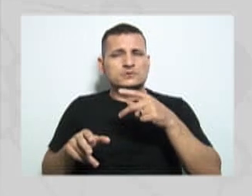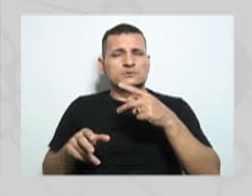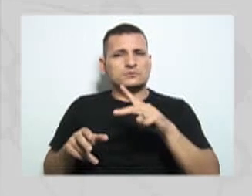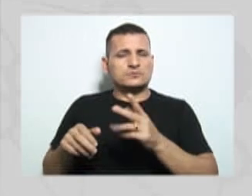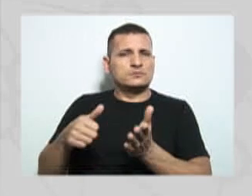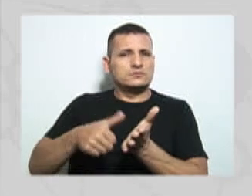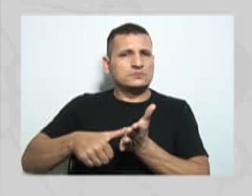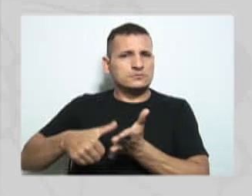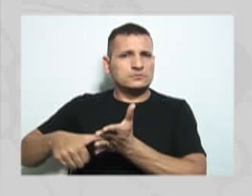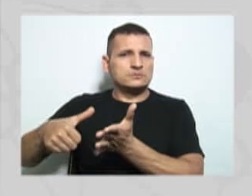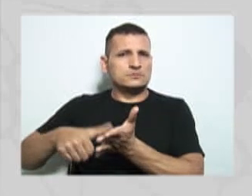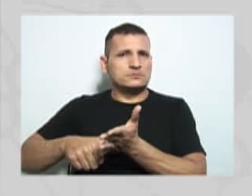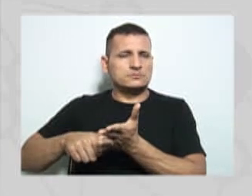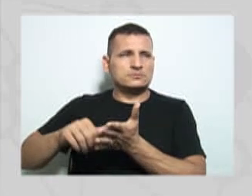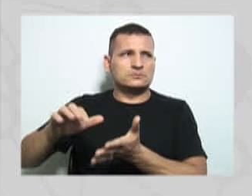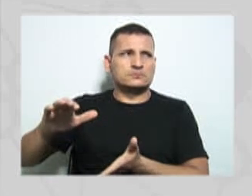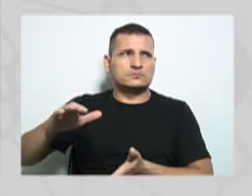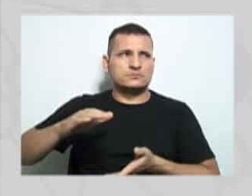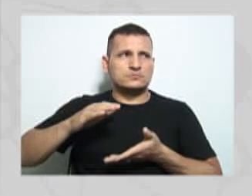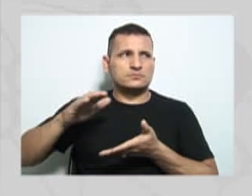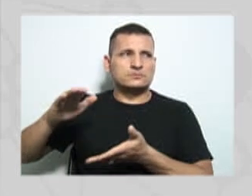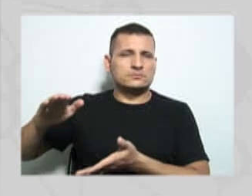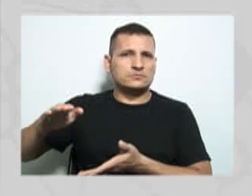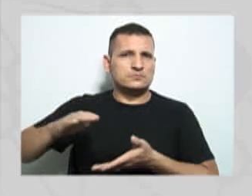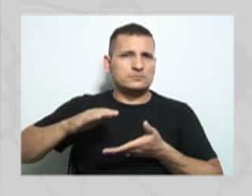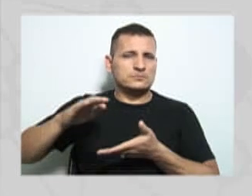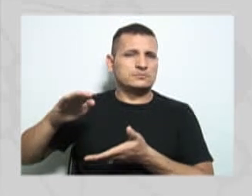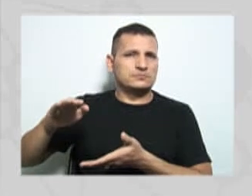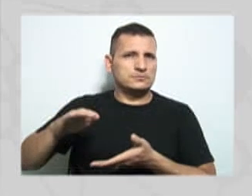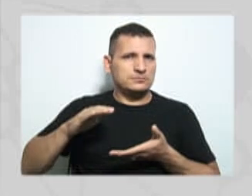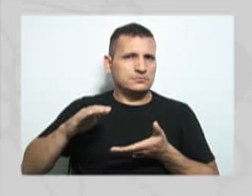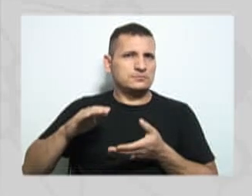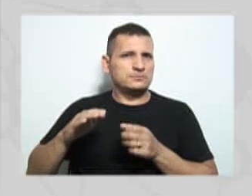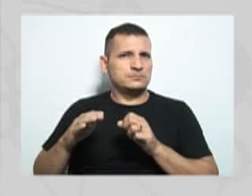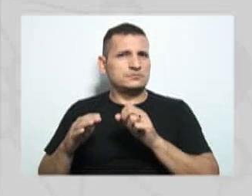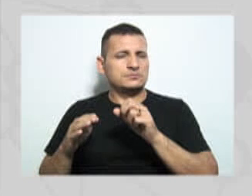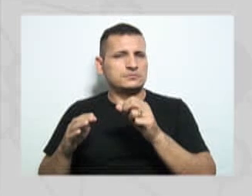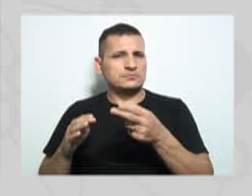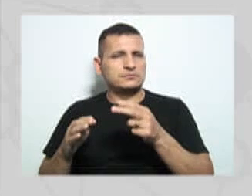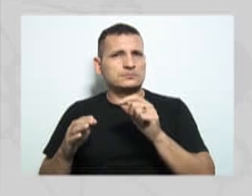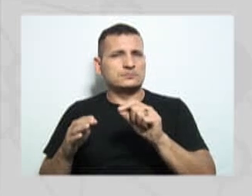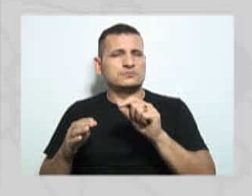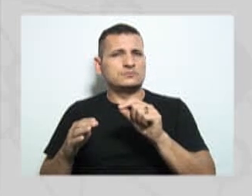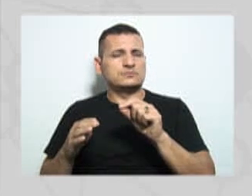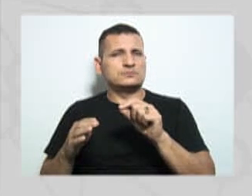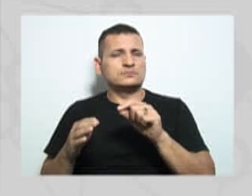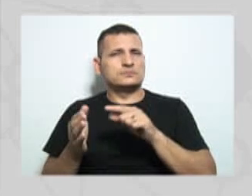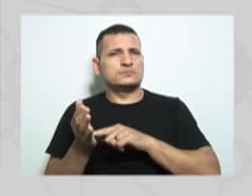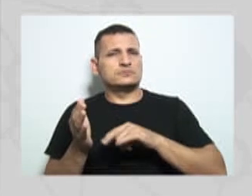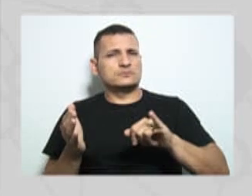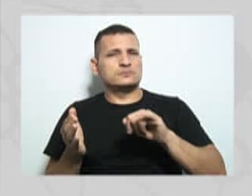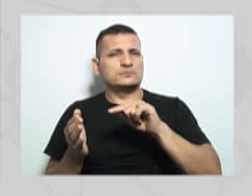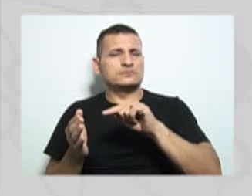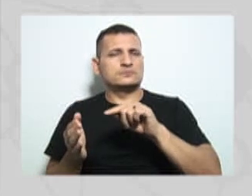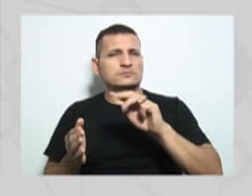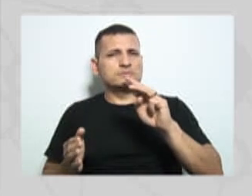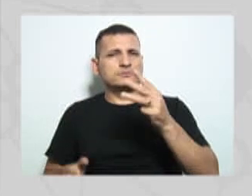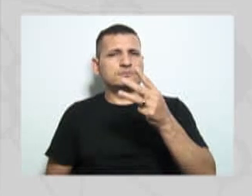produtores resultantes de industrialização ou beneficiamento, de tal forma que a carga tributária resulte